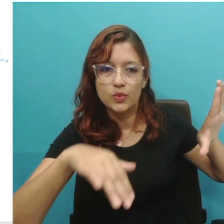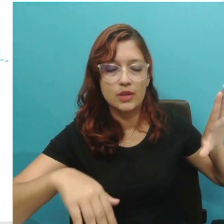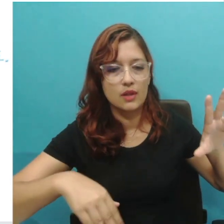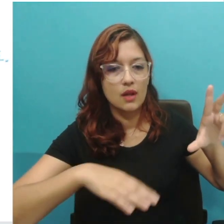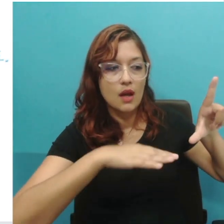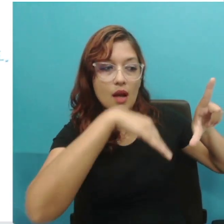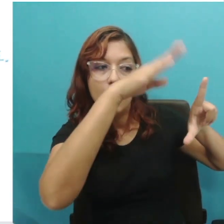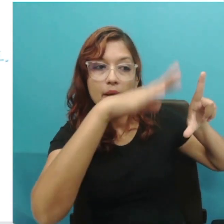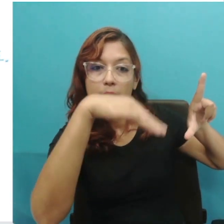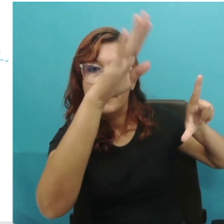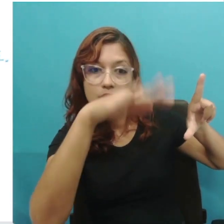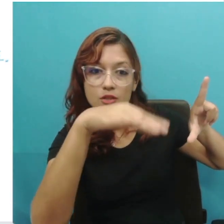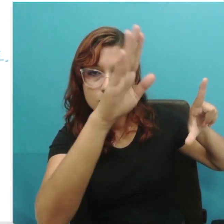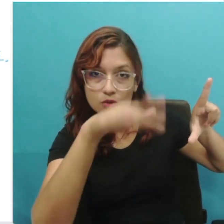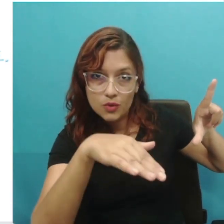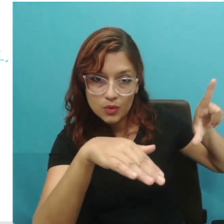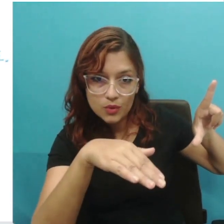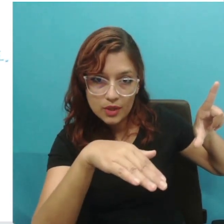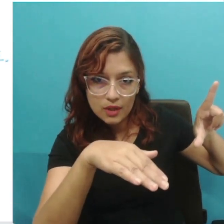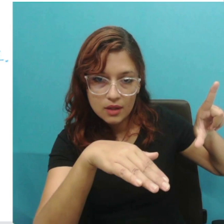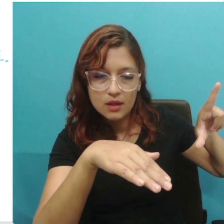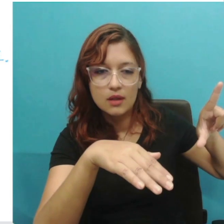Ou a obra